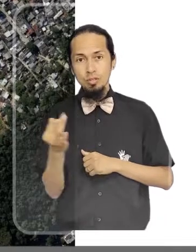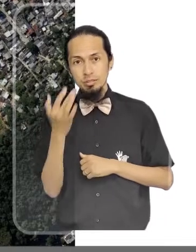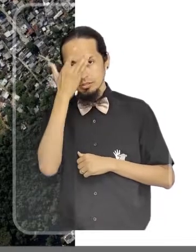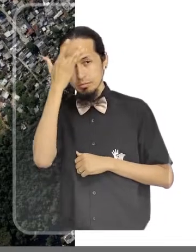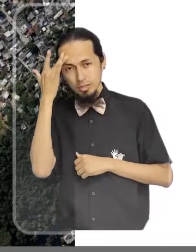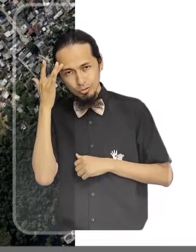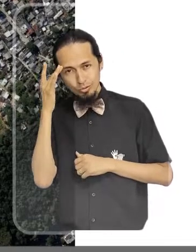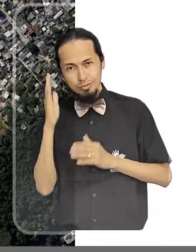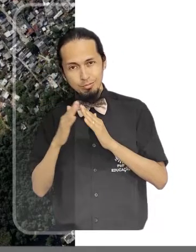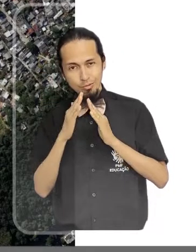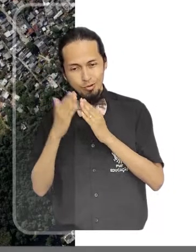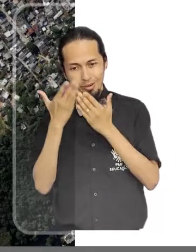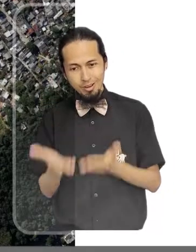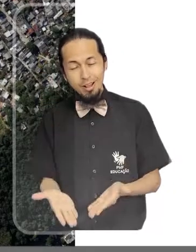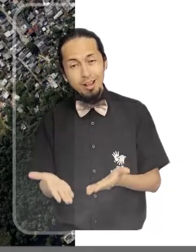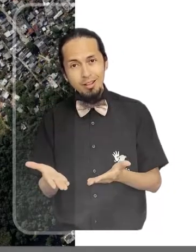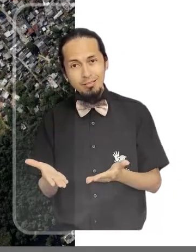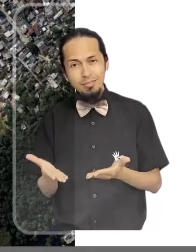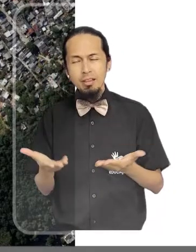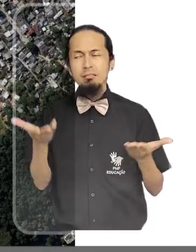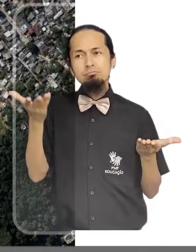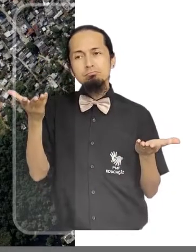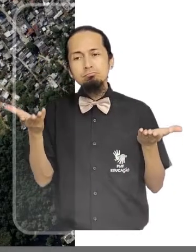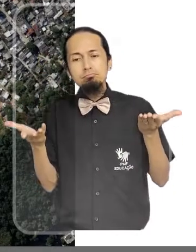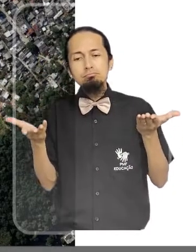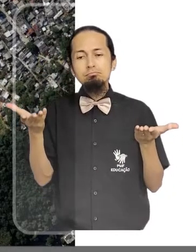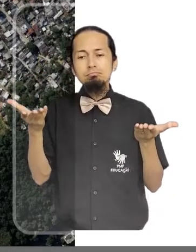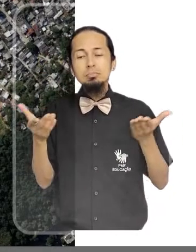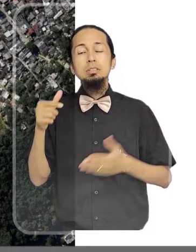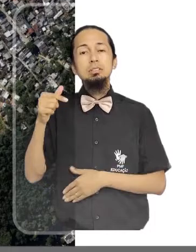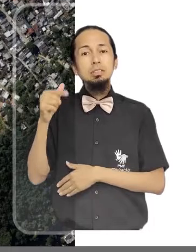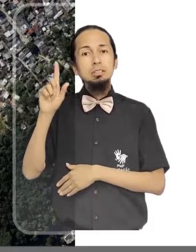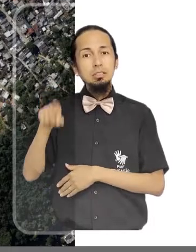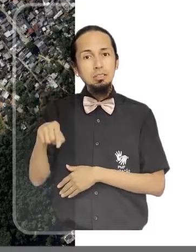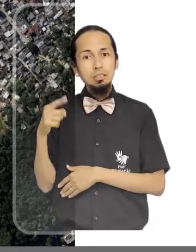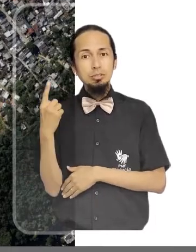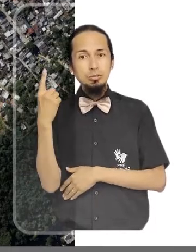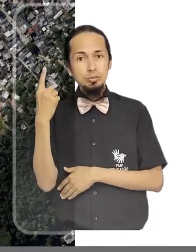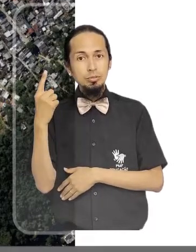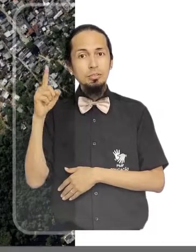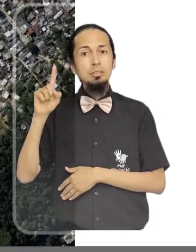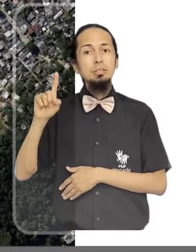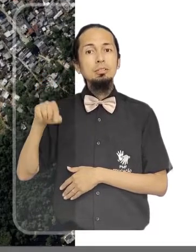densidade demográfica do distrito, um pouco mais equilibrada, é de